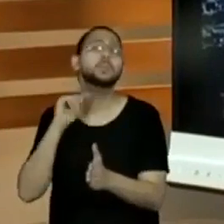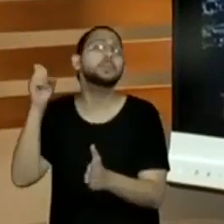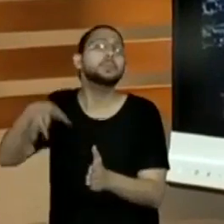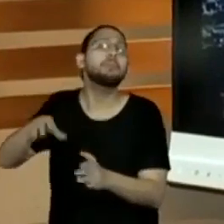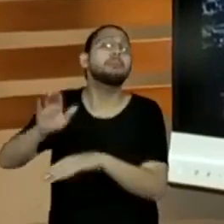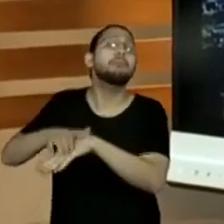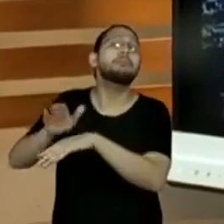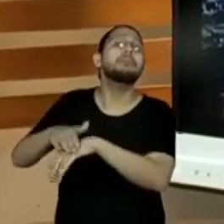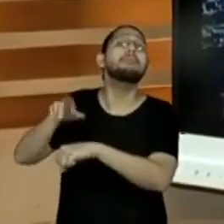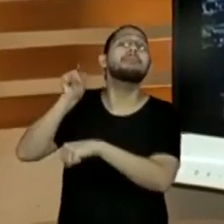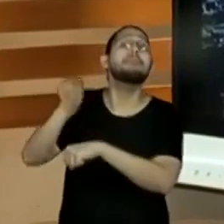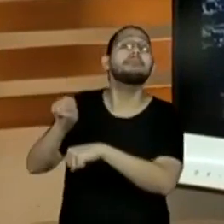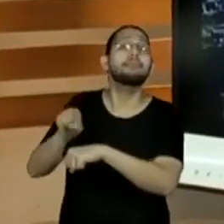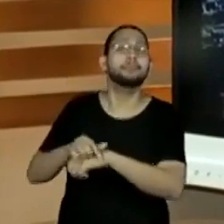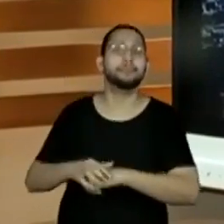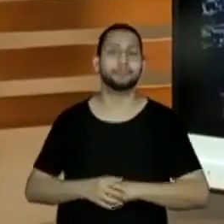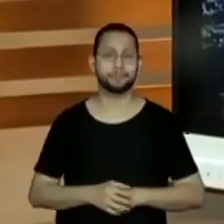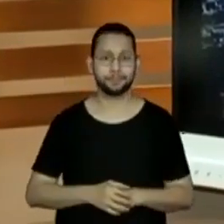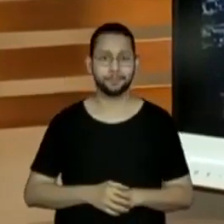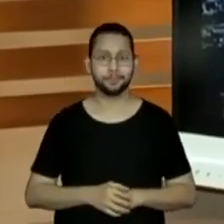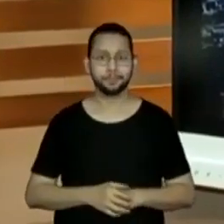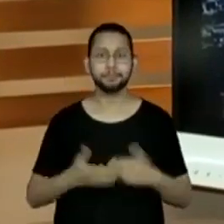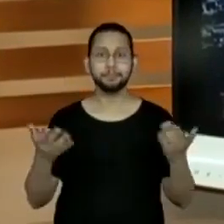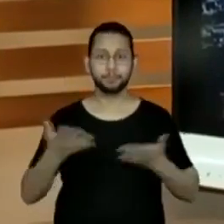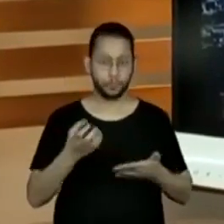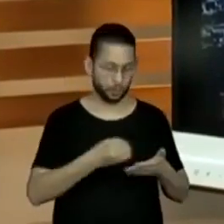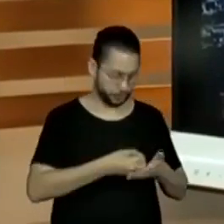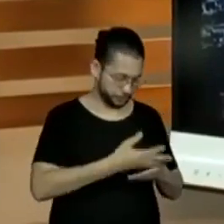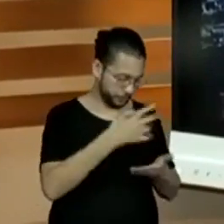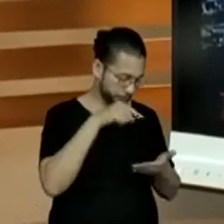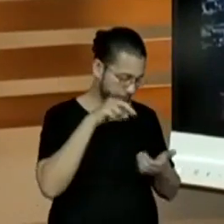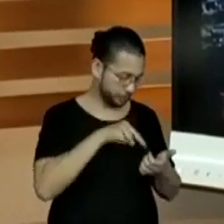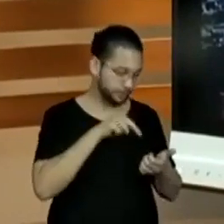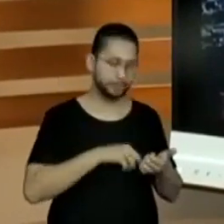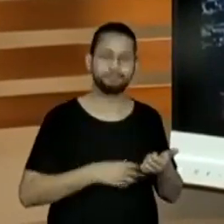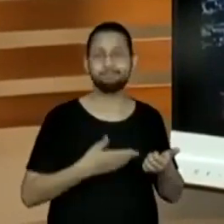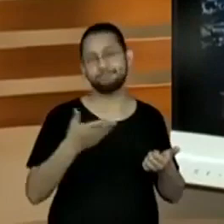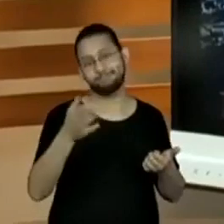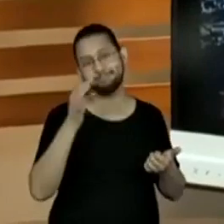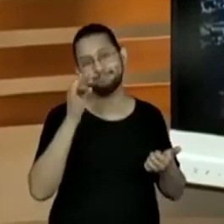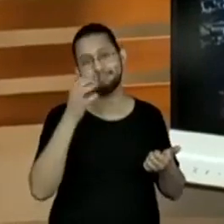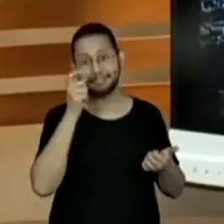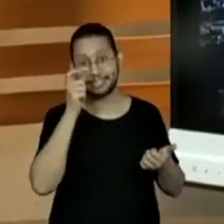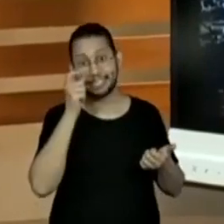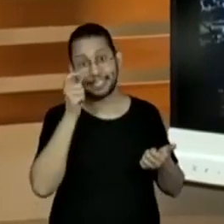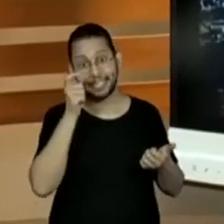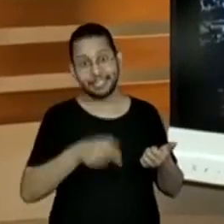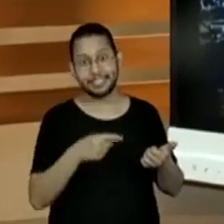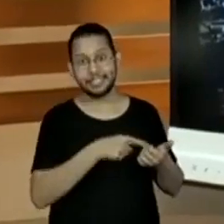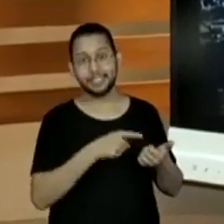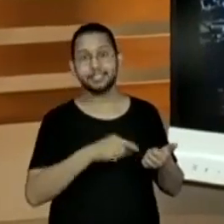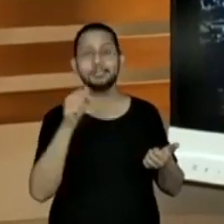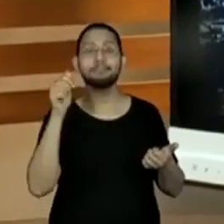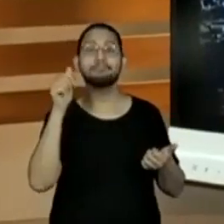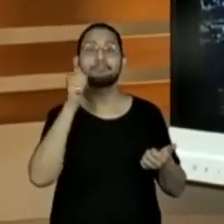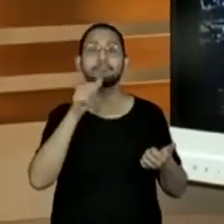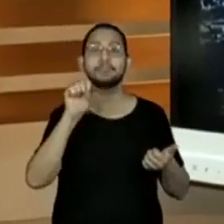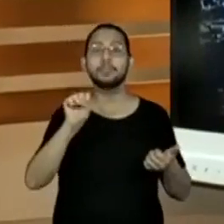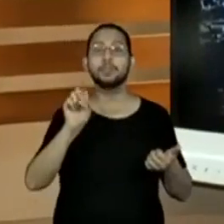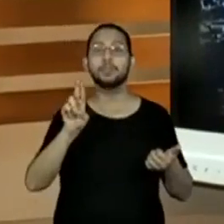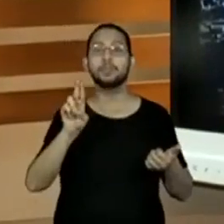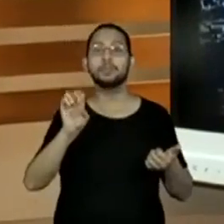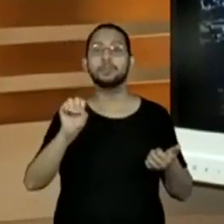e começar a ler o que vocês estão colocando. Olha que interessante. A Suzana, ele colocou que é